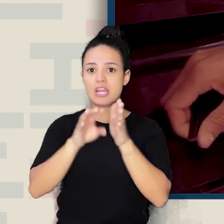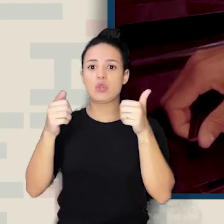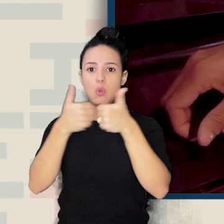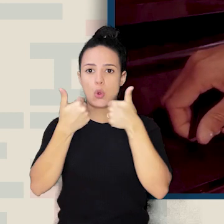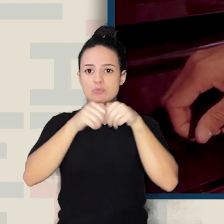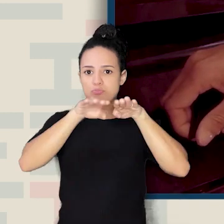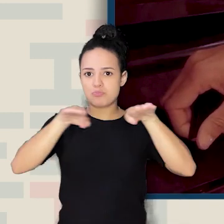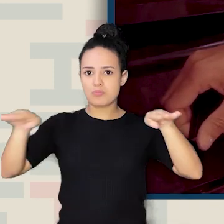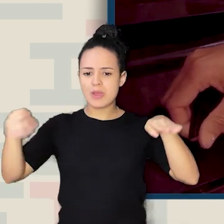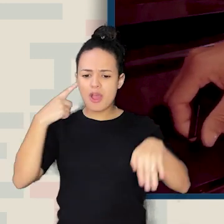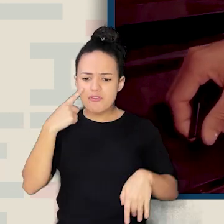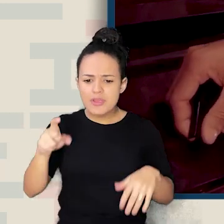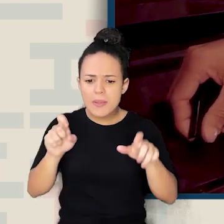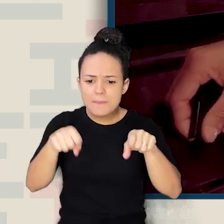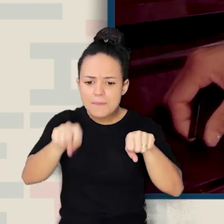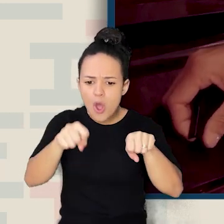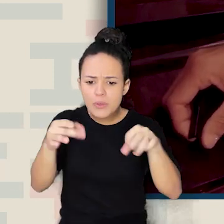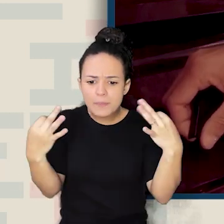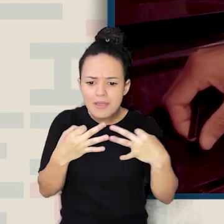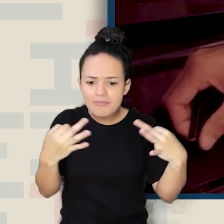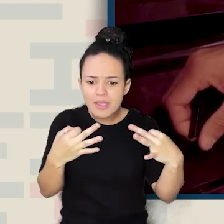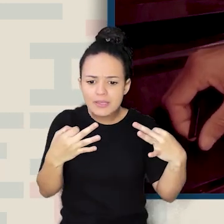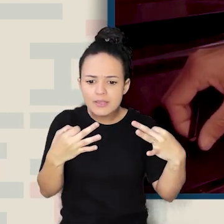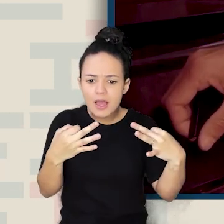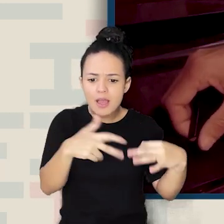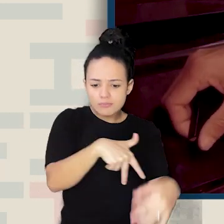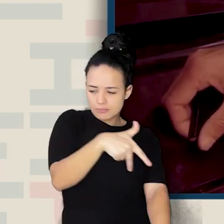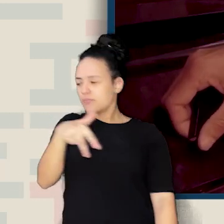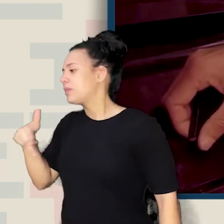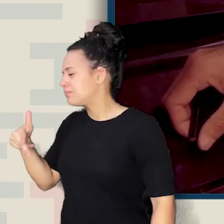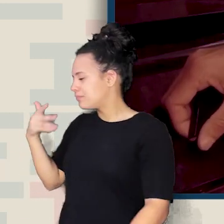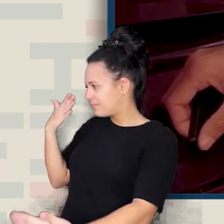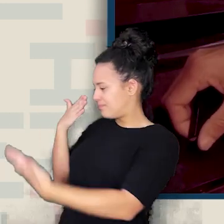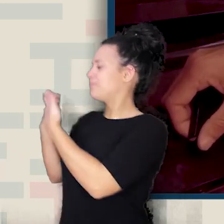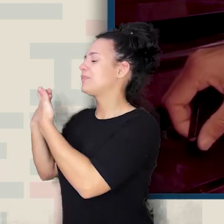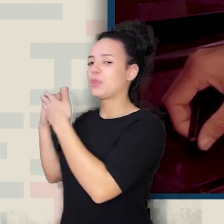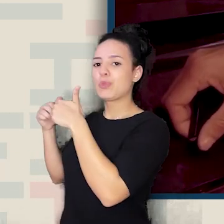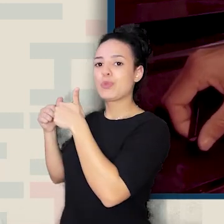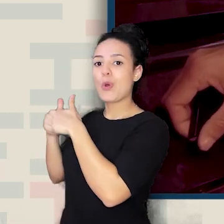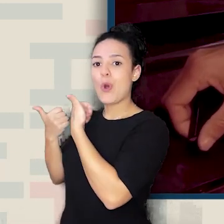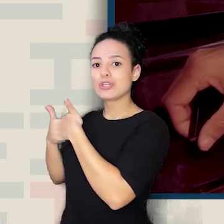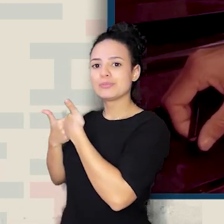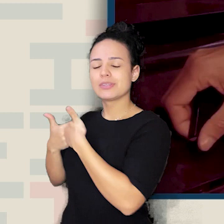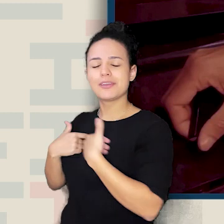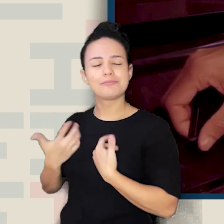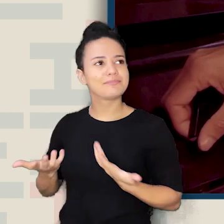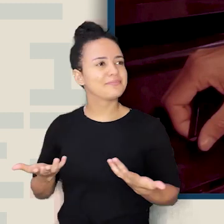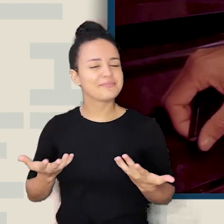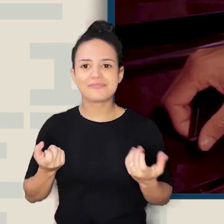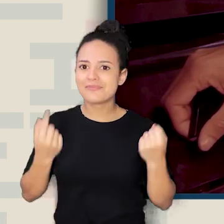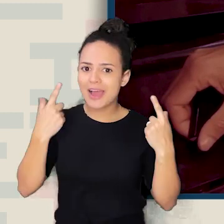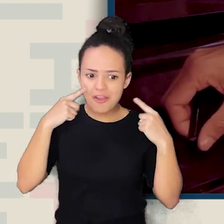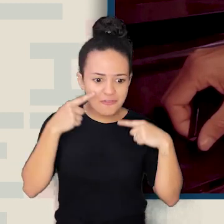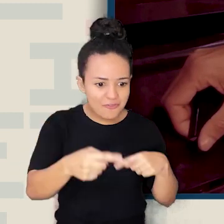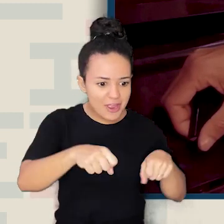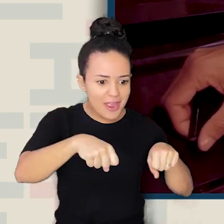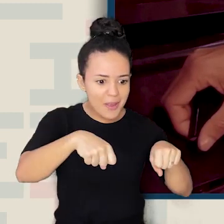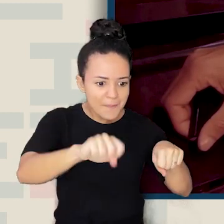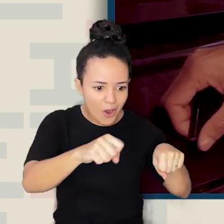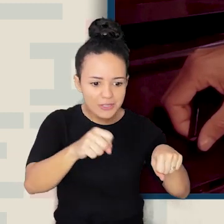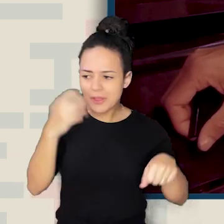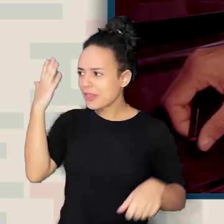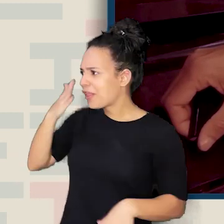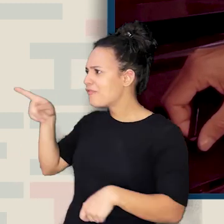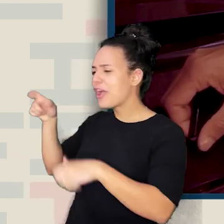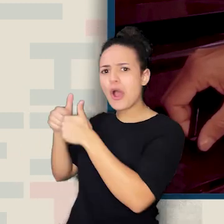comigo. Eu cheguei na rodoviária, olhei assim, uma moto bem na minha frente, assim, eu vi a moto perfeita. E virei pro lado e bati no ônibus. Falei, é incrível, né? Você vê